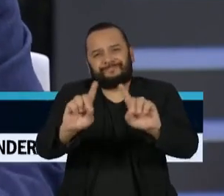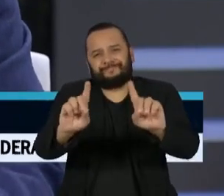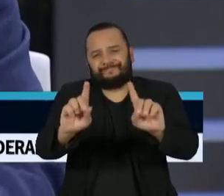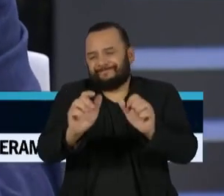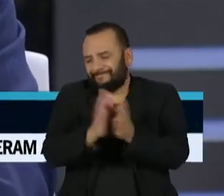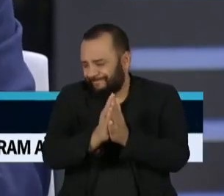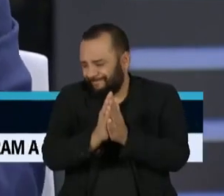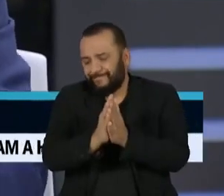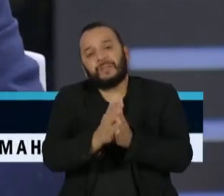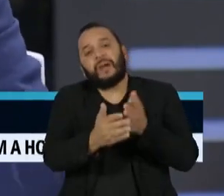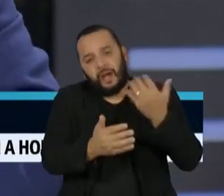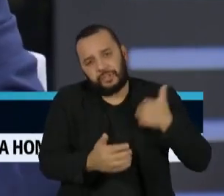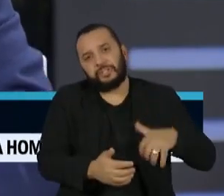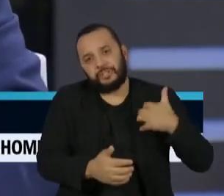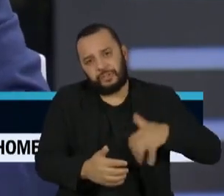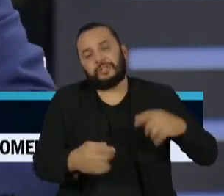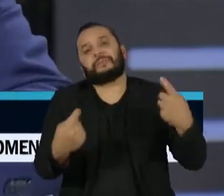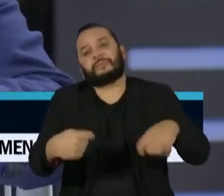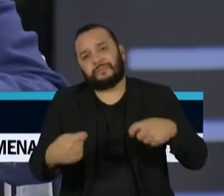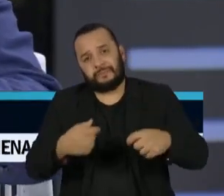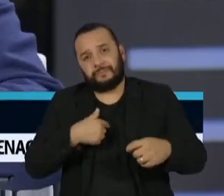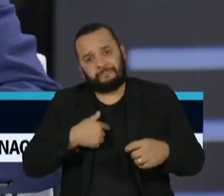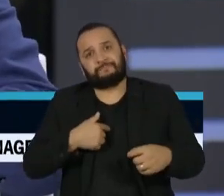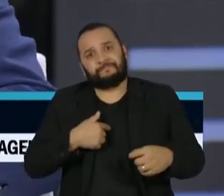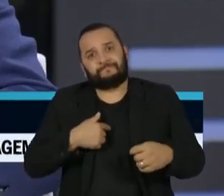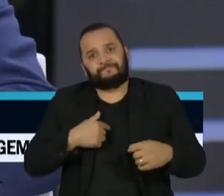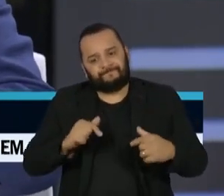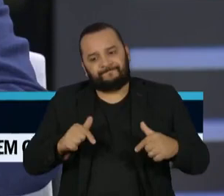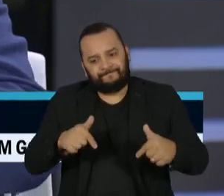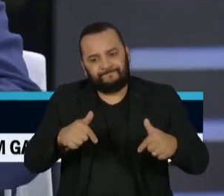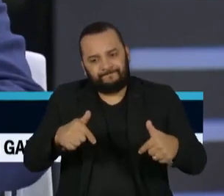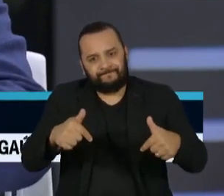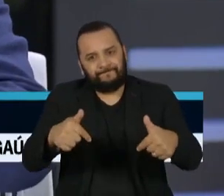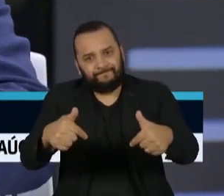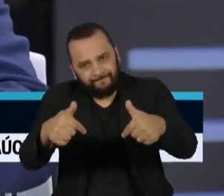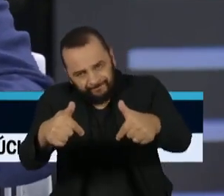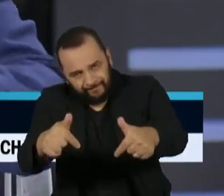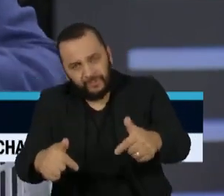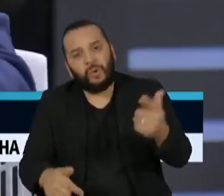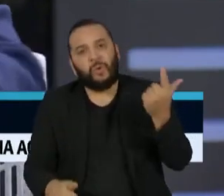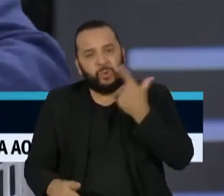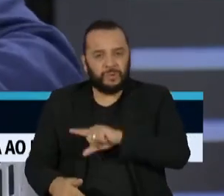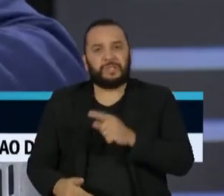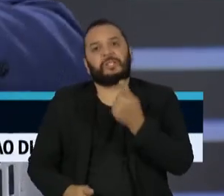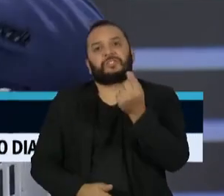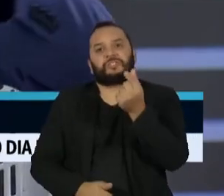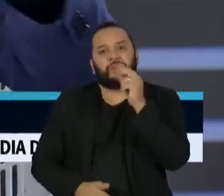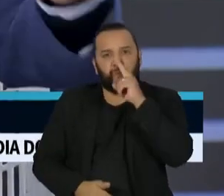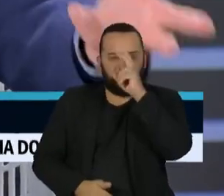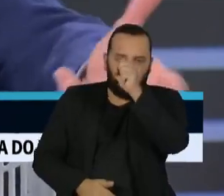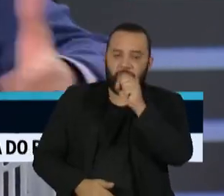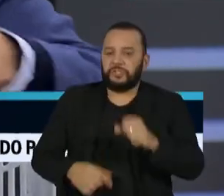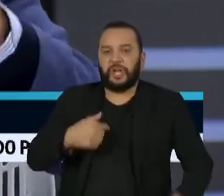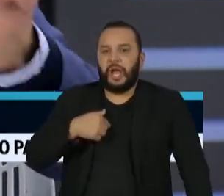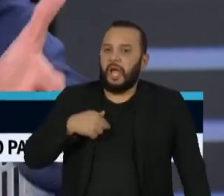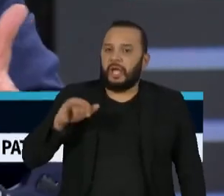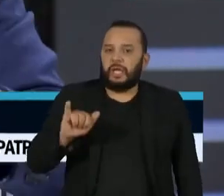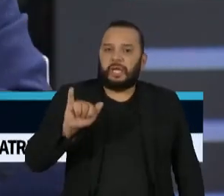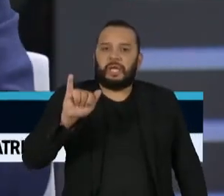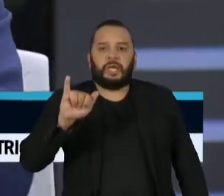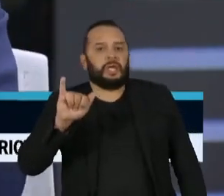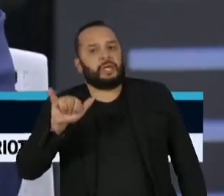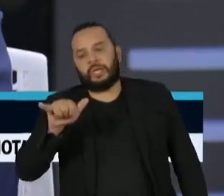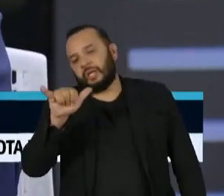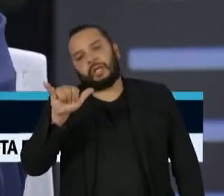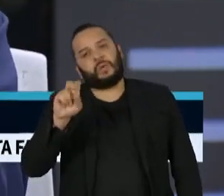esse dever de casa para que ela possa, aí sim, ter uma moeda um pouco mais forte. Não adianta ser yuan, ser dólar, ser isso e